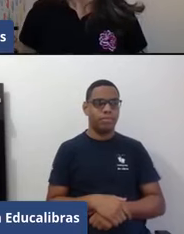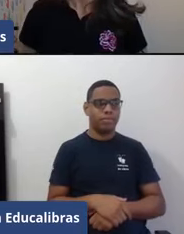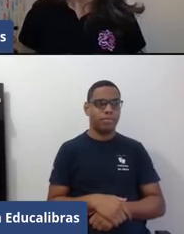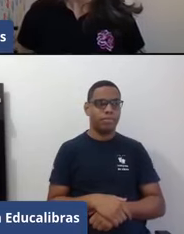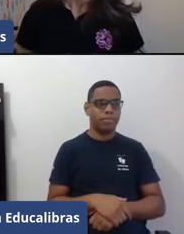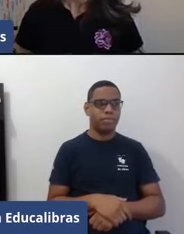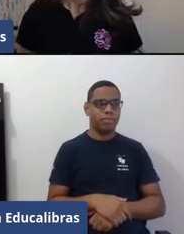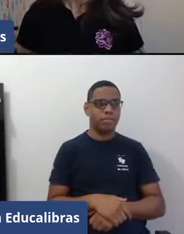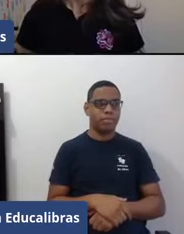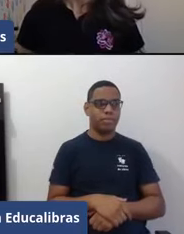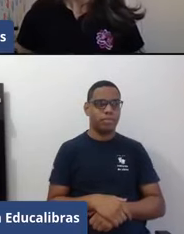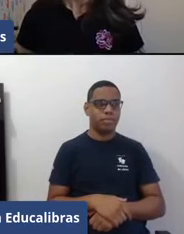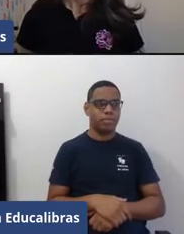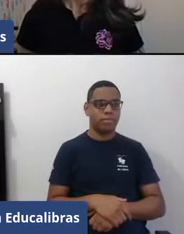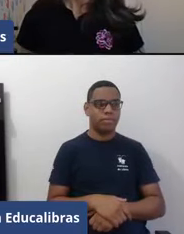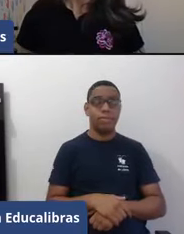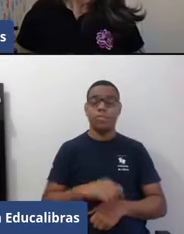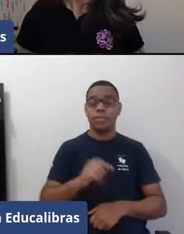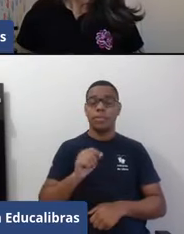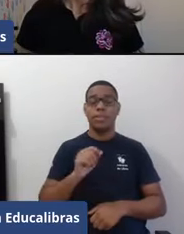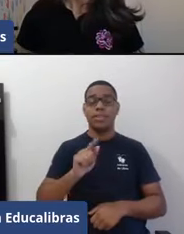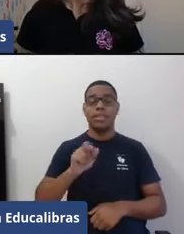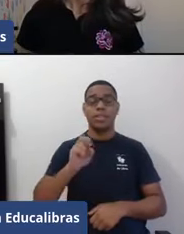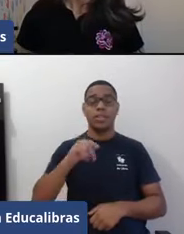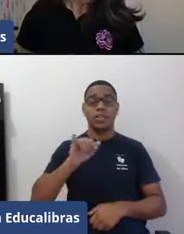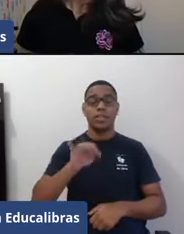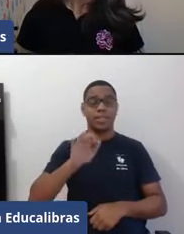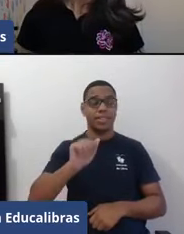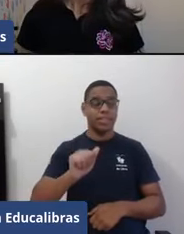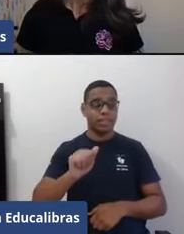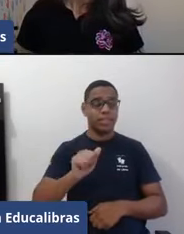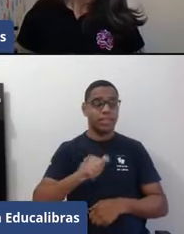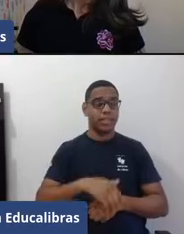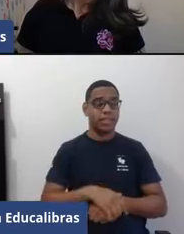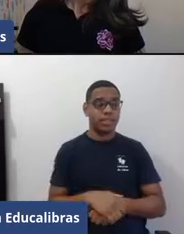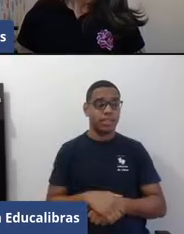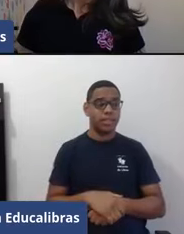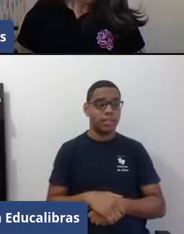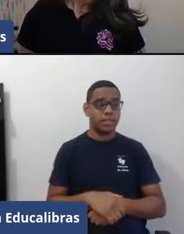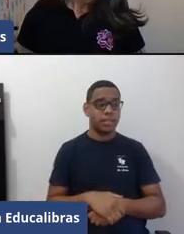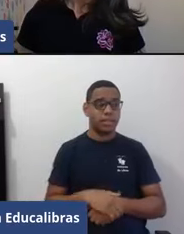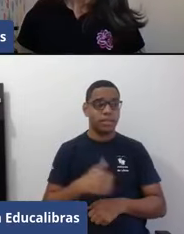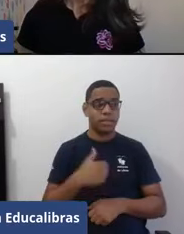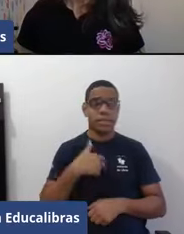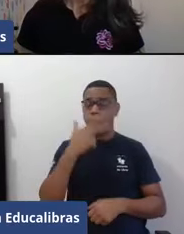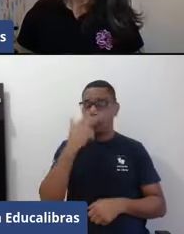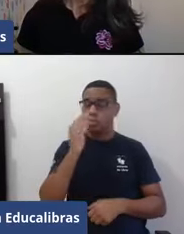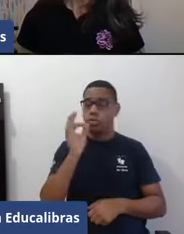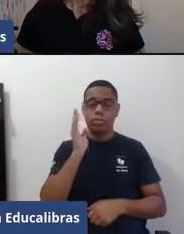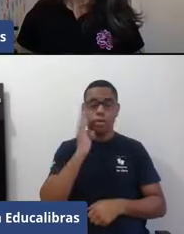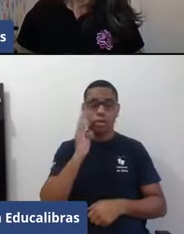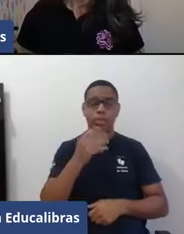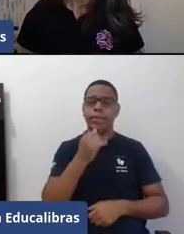Jassamita, entendo, só para continuar esse trabalho antes. Eu acredito entendo, mas, por